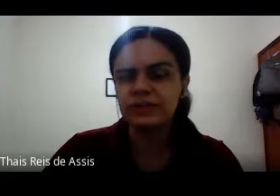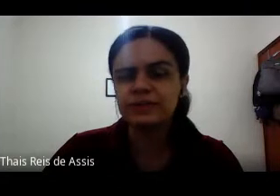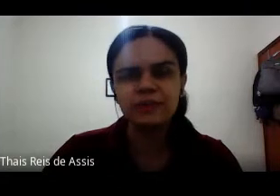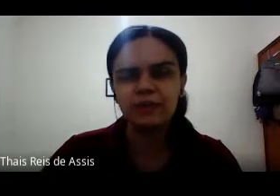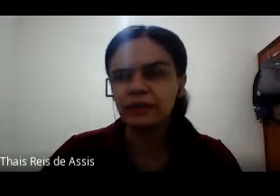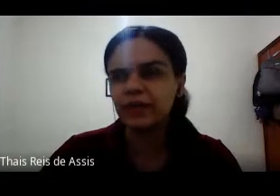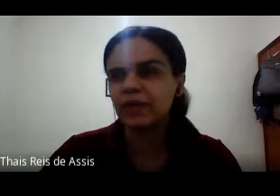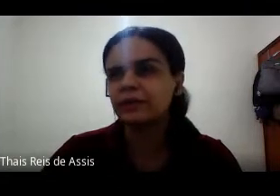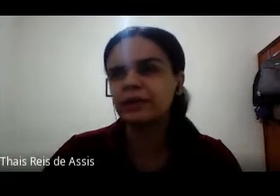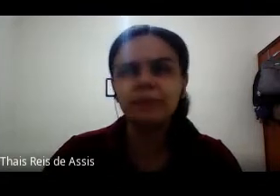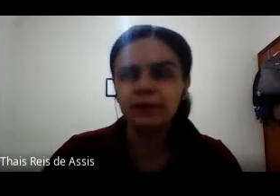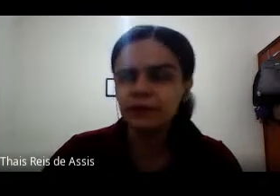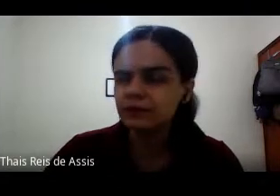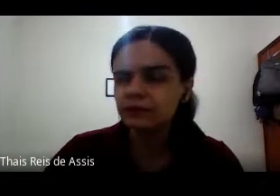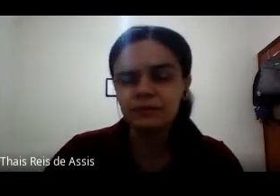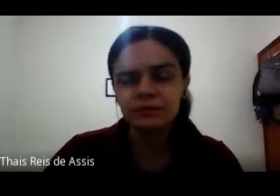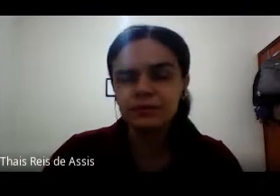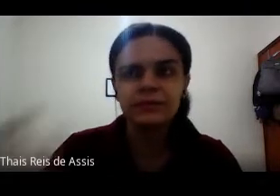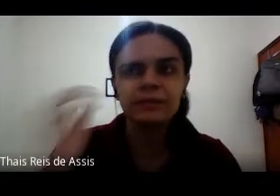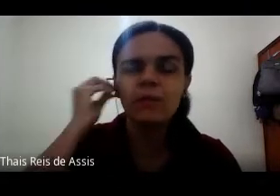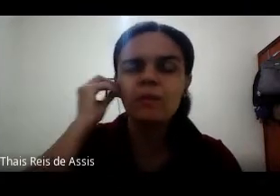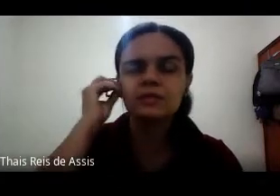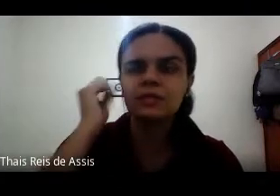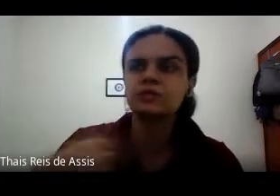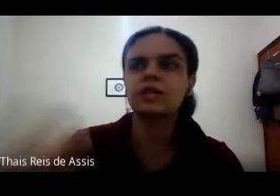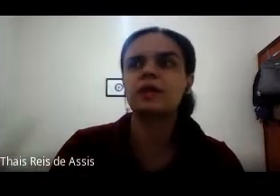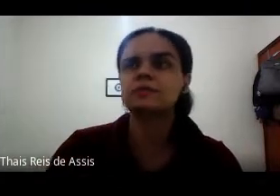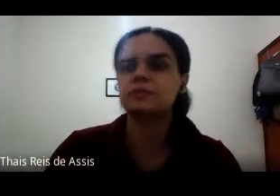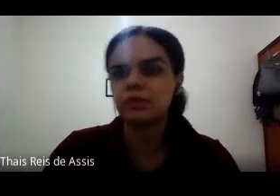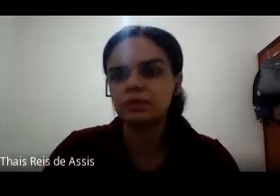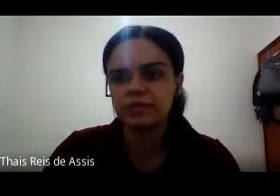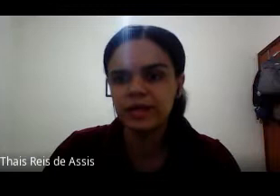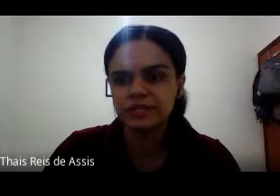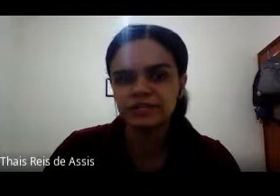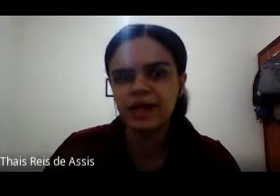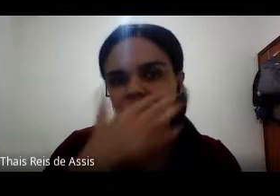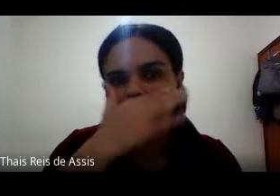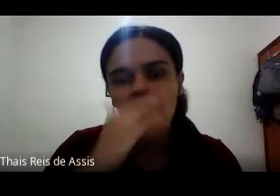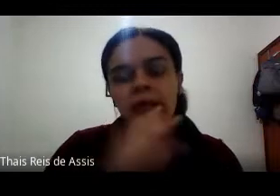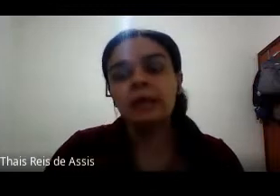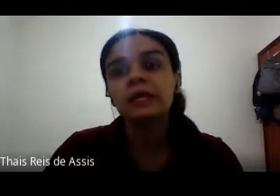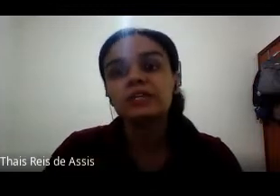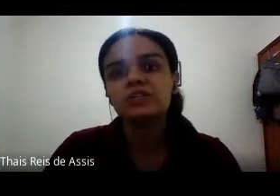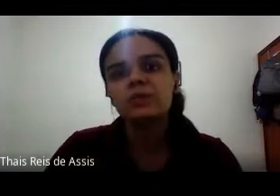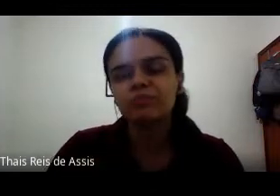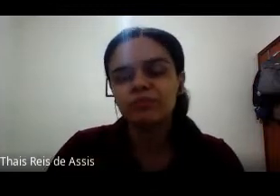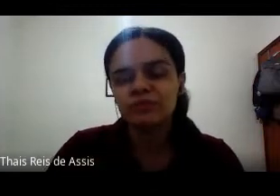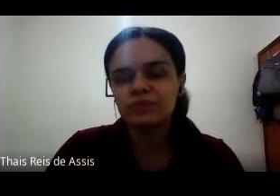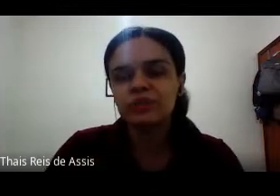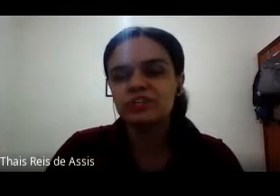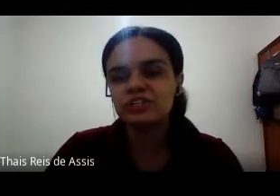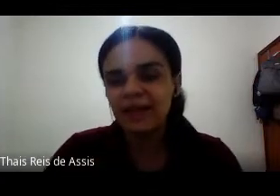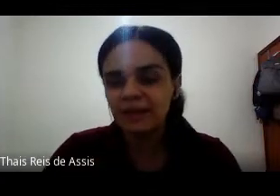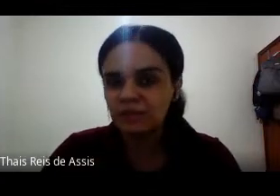gente, desde o Paulo Freire, Libânio, isso é meio que um consenso geral desse pessoal da atualidade da didática, que a gente, enquanto